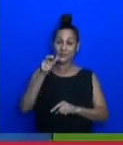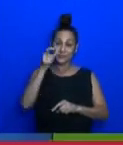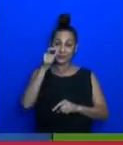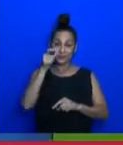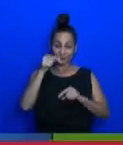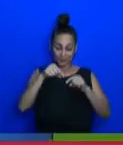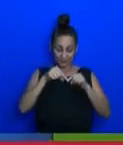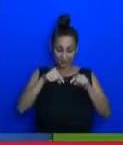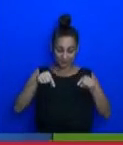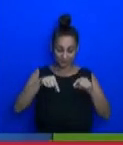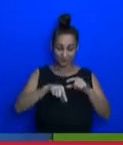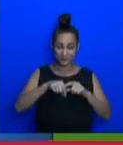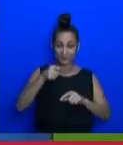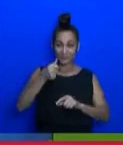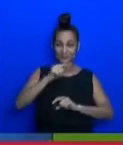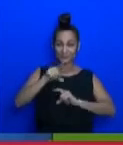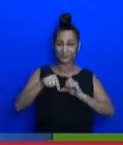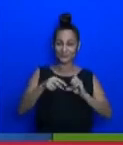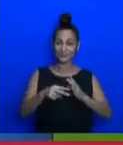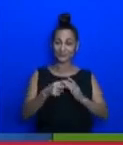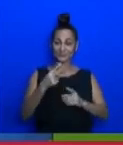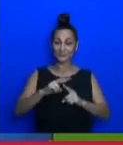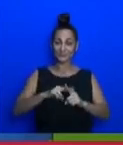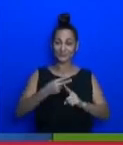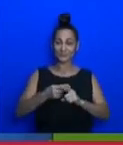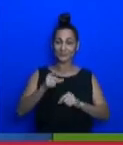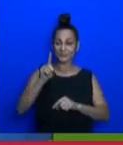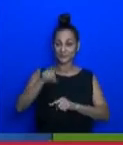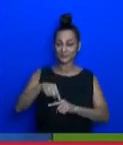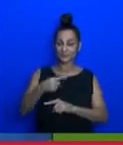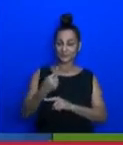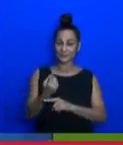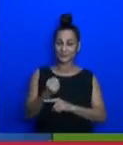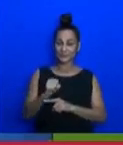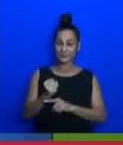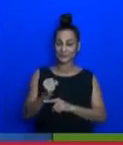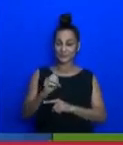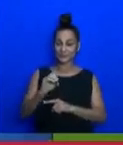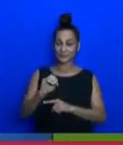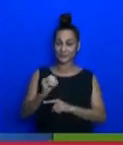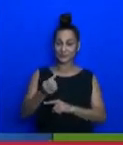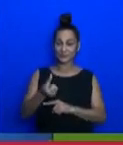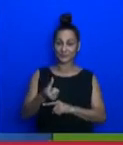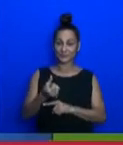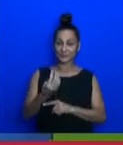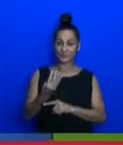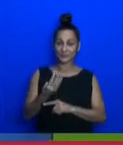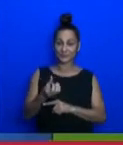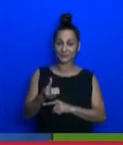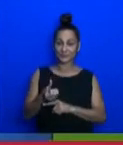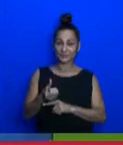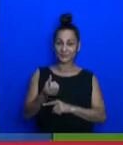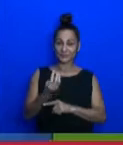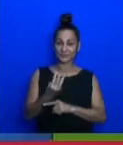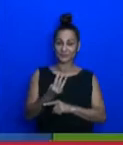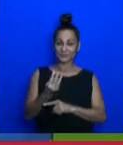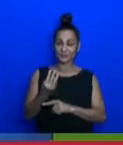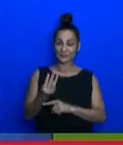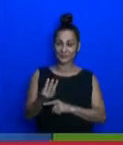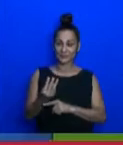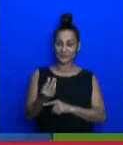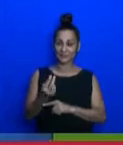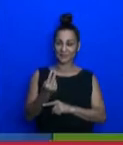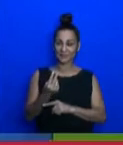Vamos conferir? As 6 dezenas sorteadas no segundo sorteio da dupla Sena foram 18, 06,